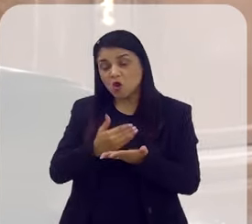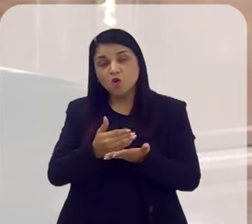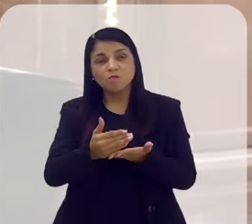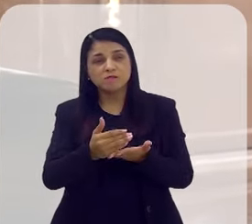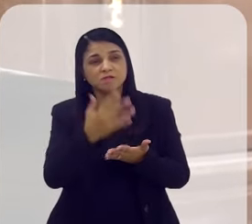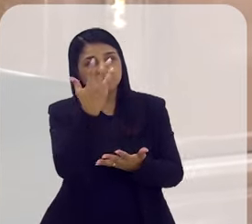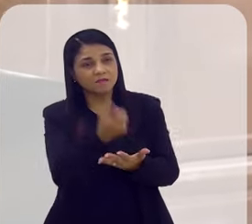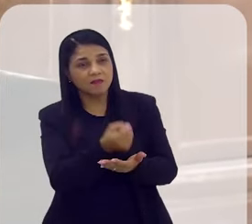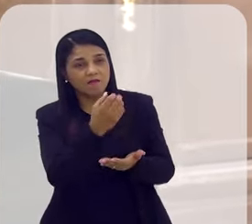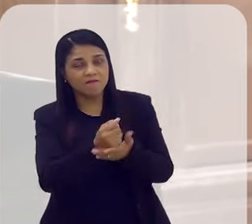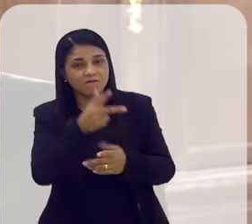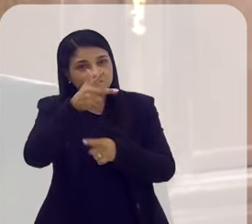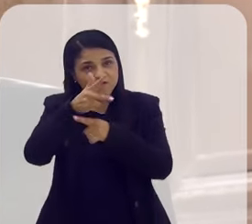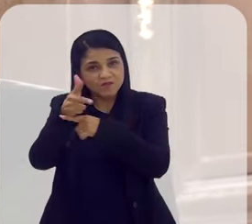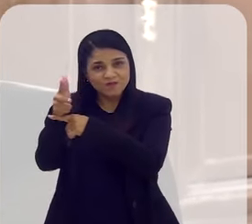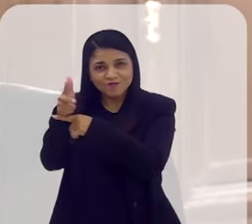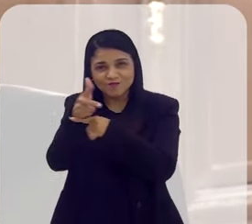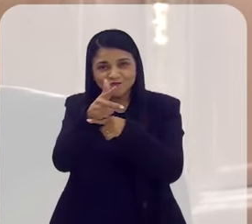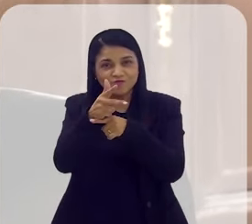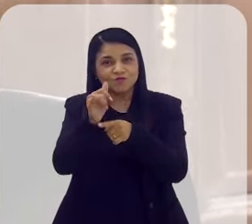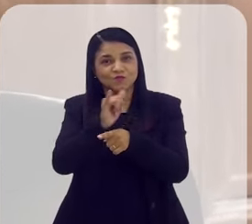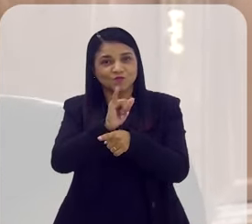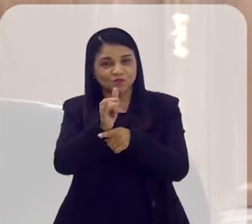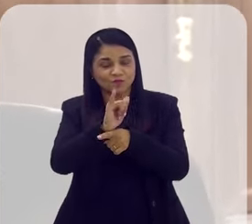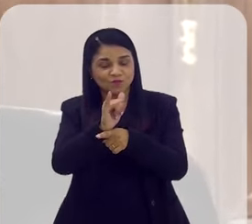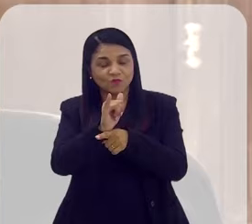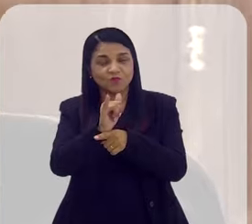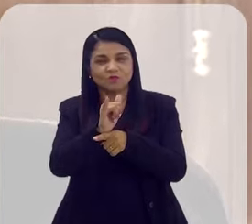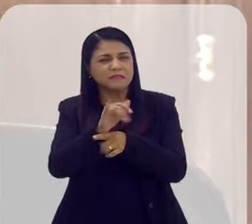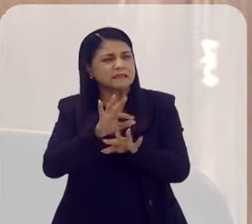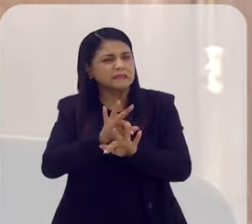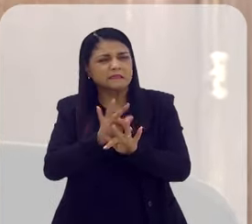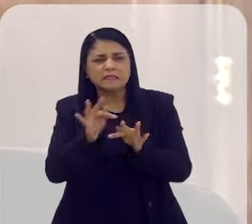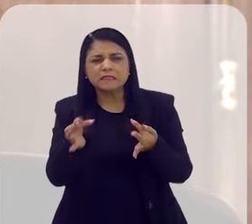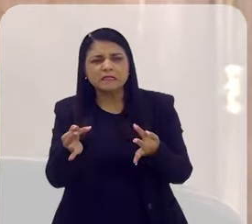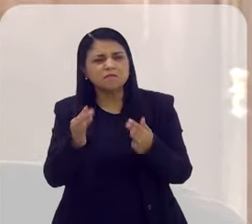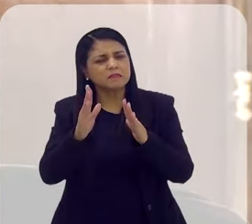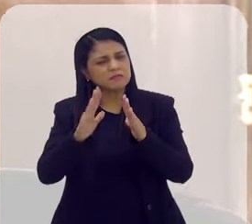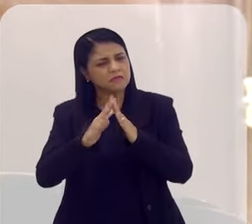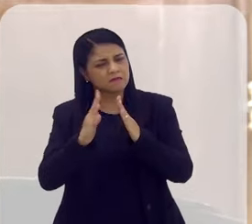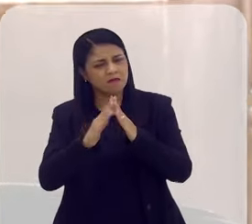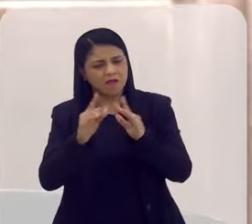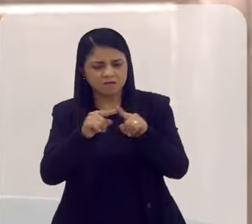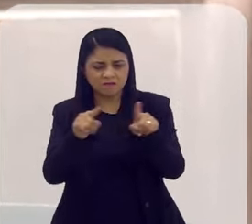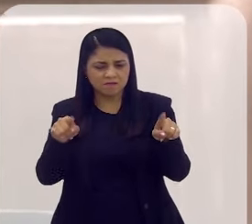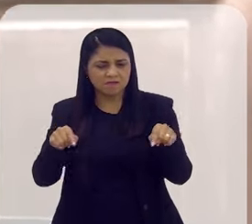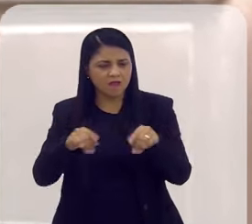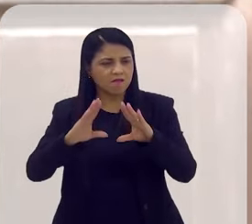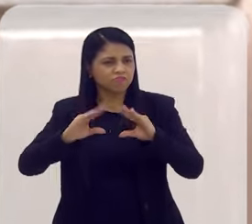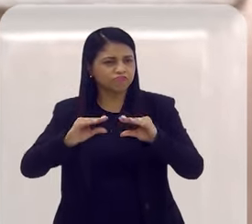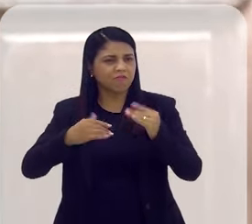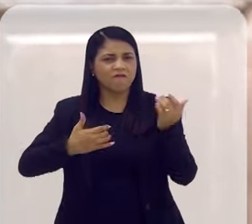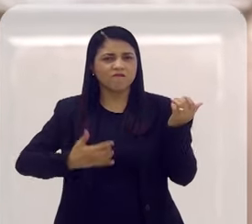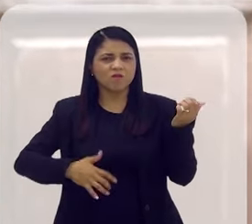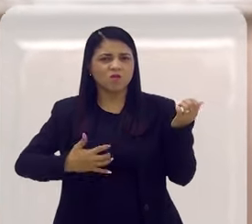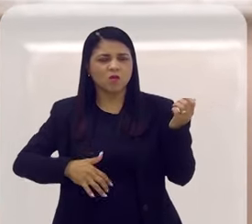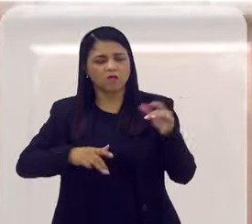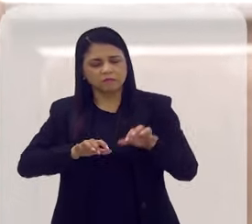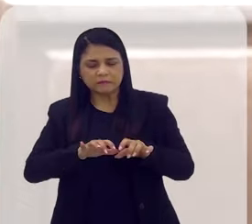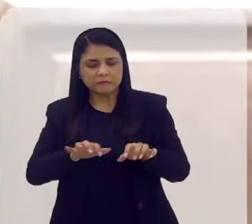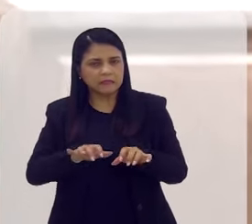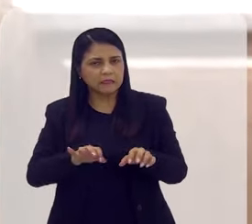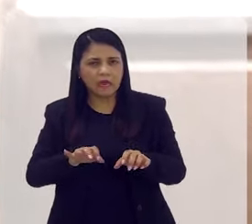Sim. E daí nós começamos a gravar vídeo no YouTube, né? Uhum. Ele subia super simples em casa, na sala de casa,